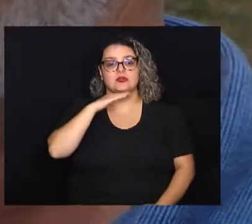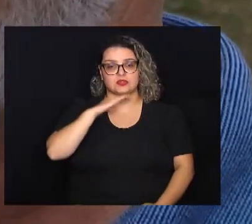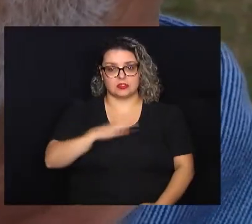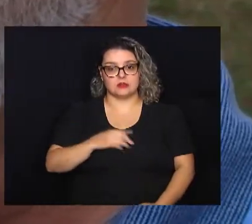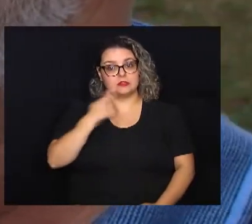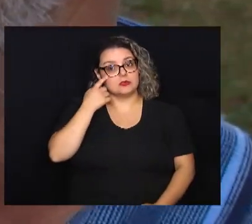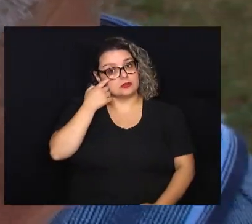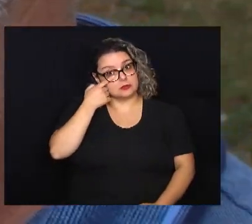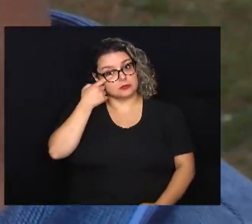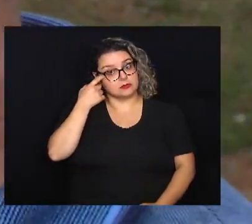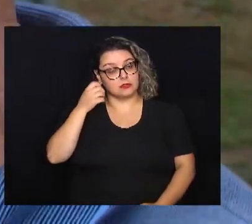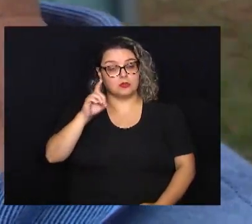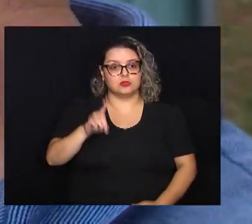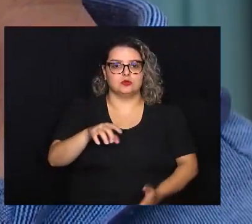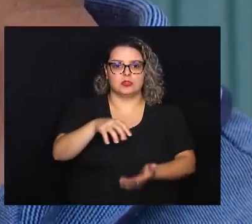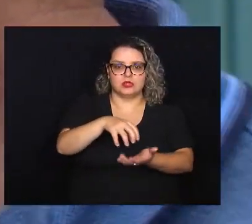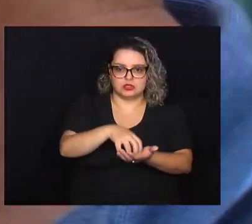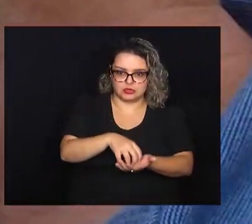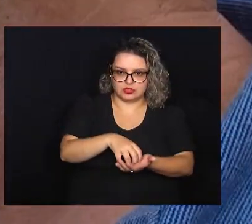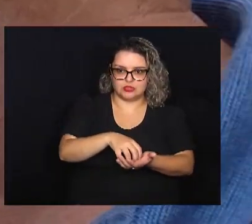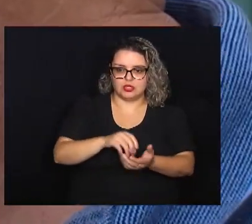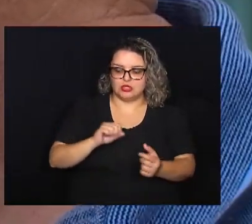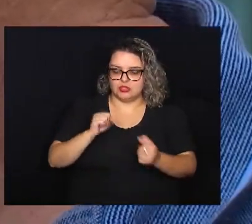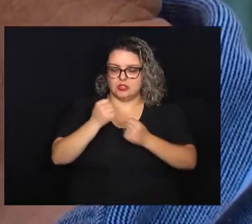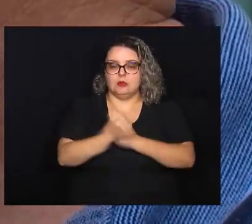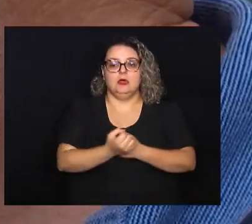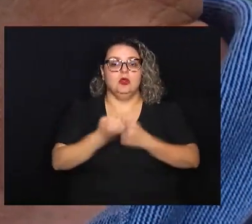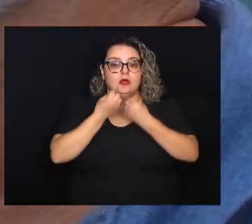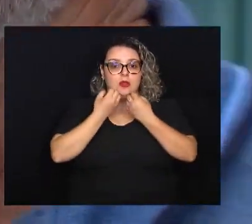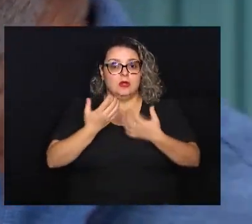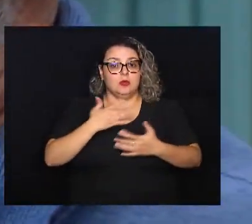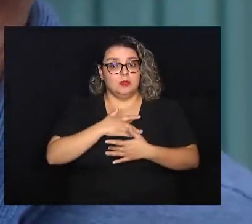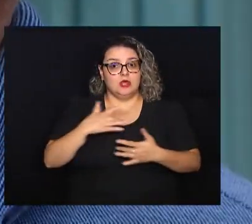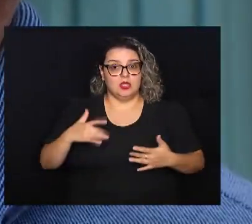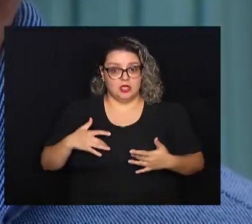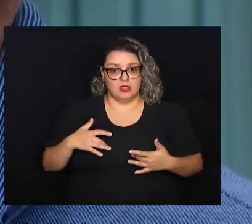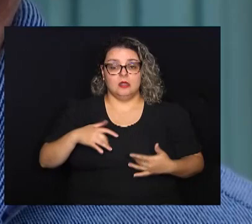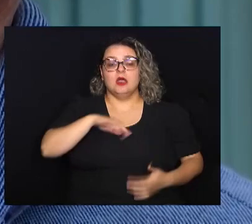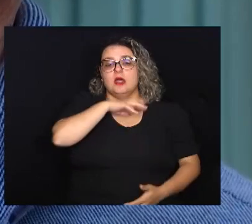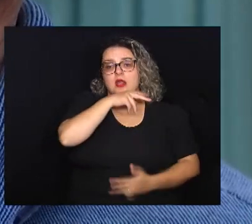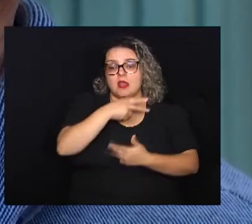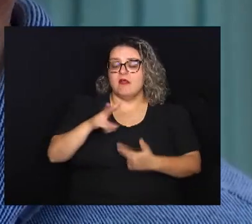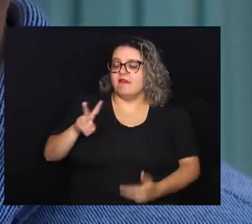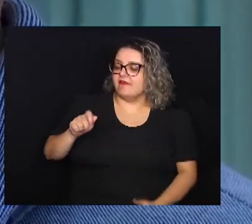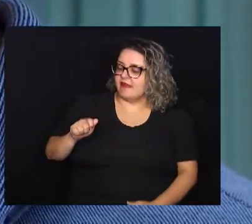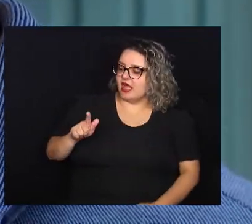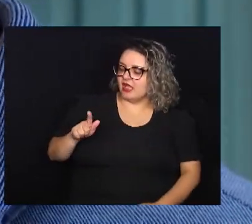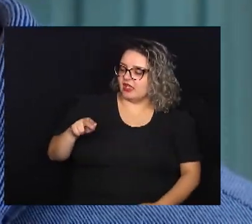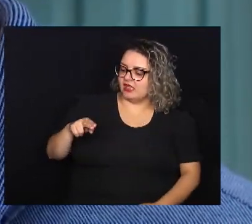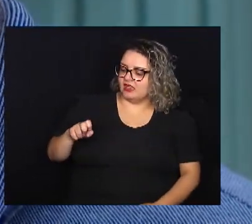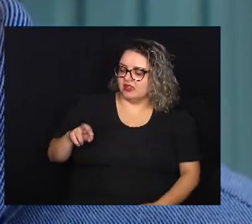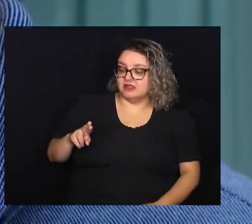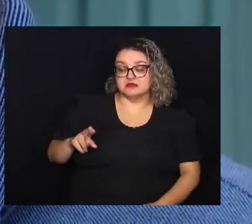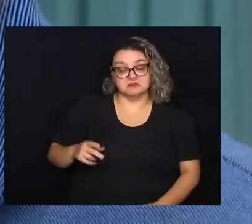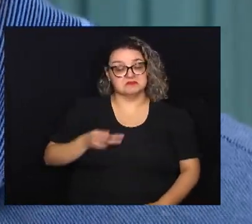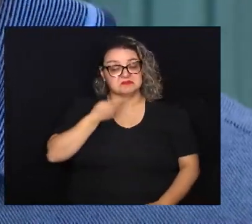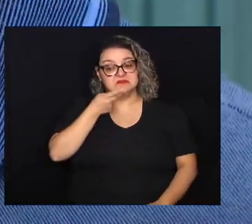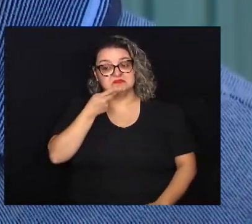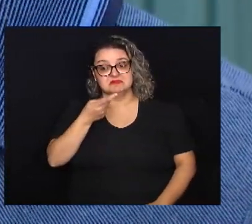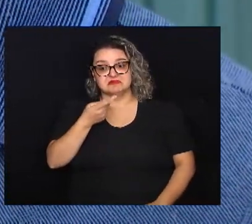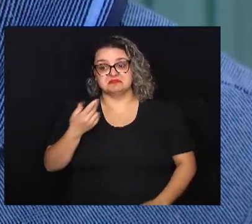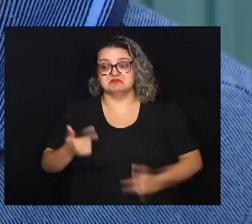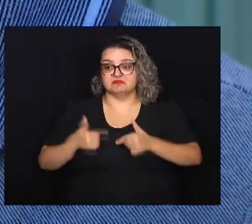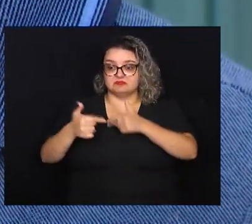o diretor do Departamento de proteção e bem-estar animal Wagner Bellini enfatiza o trabalho preventivo